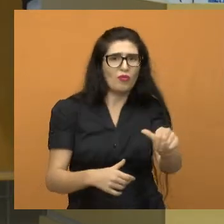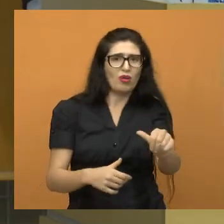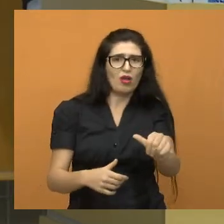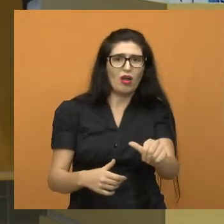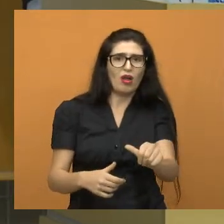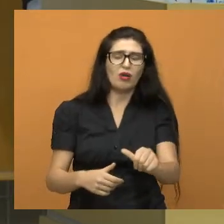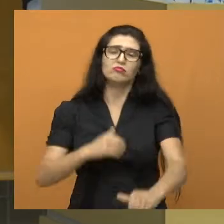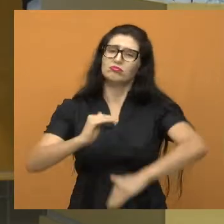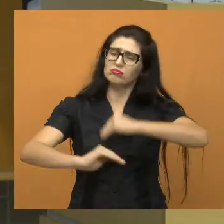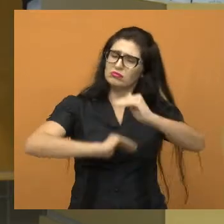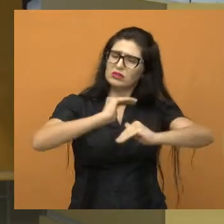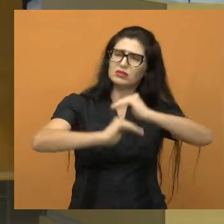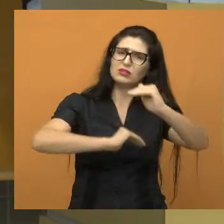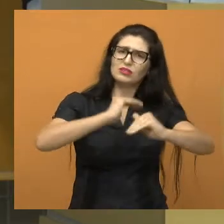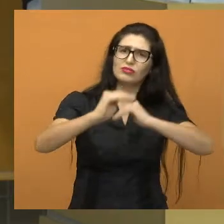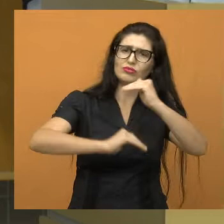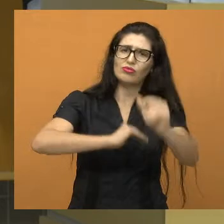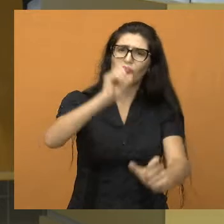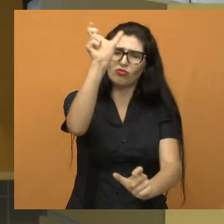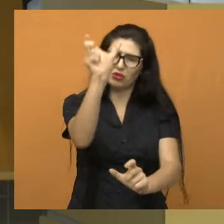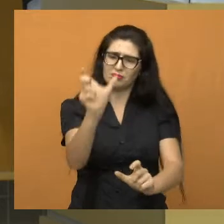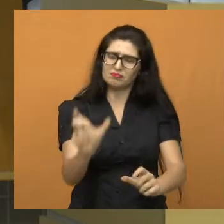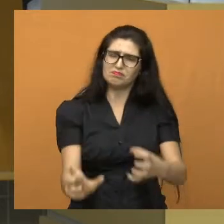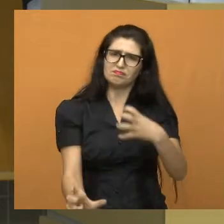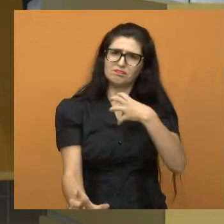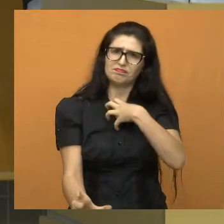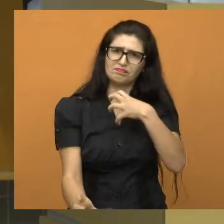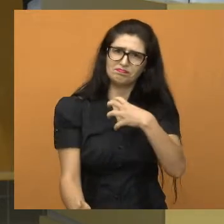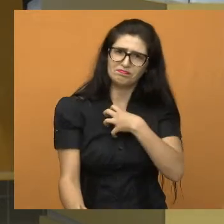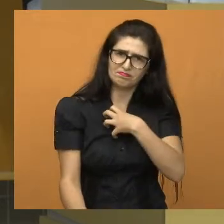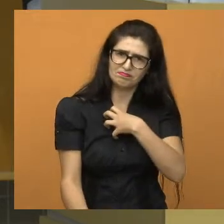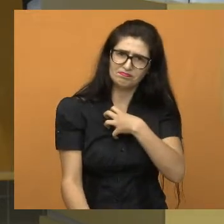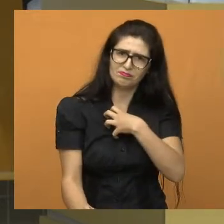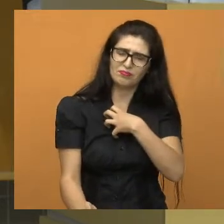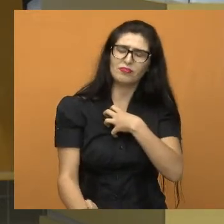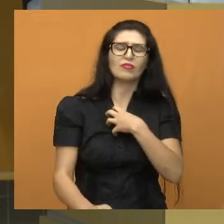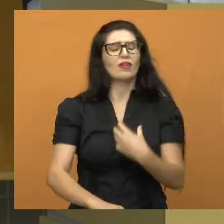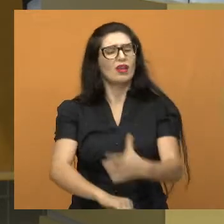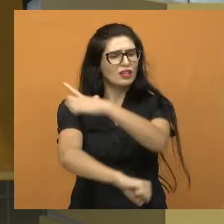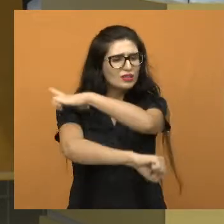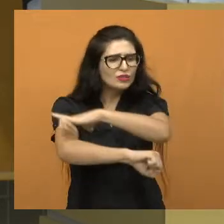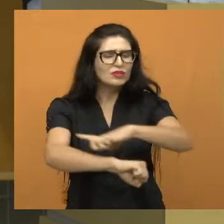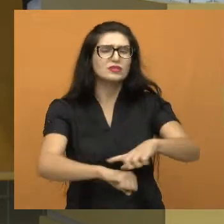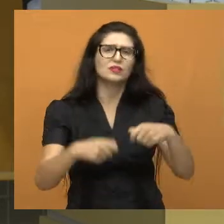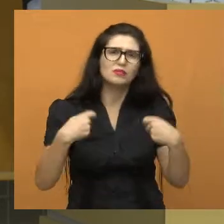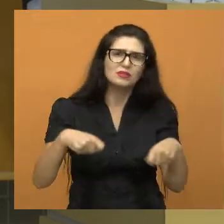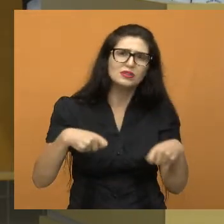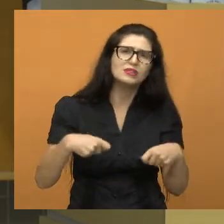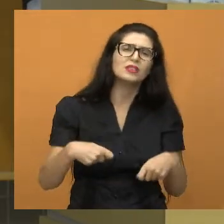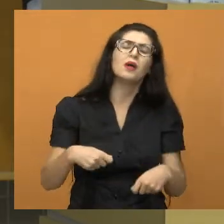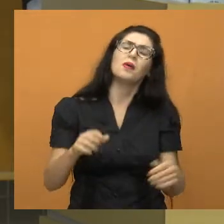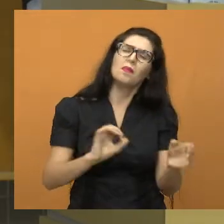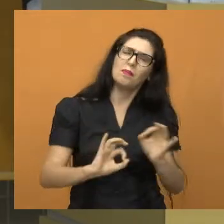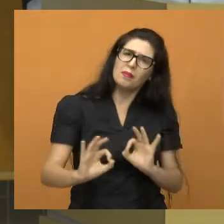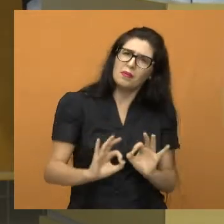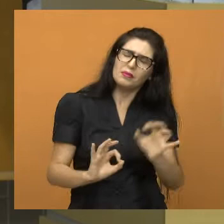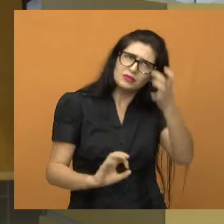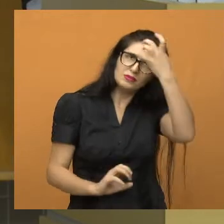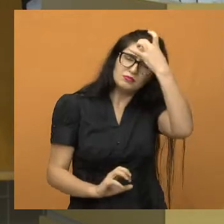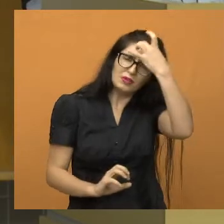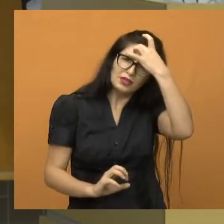para o desenvolvimento de sua personalidade, educar para a convivência e preparar para a paz.